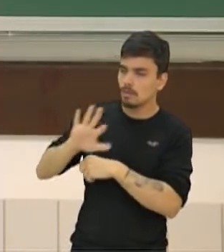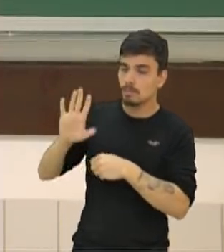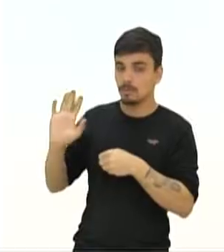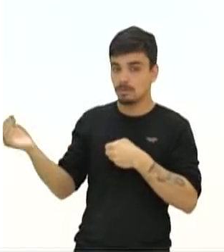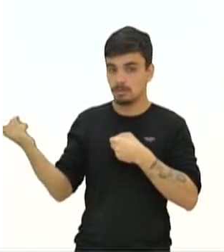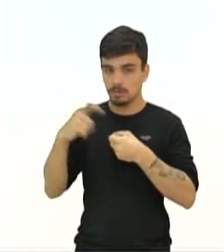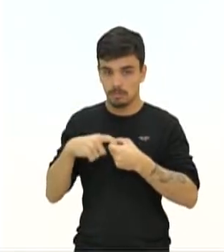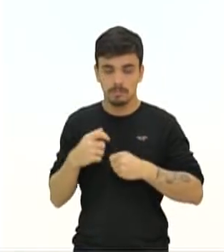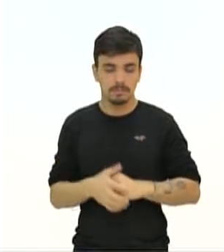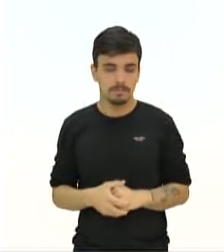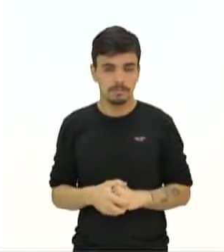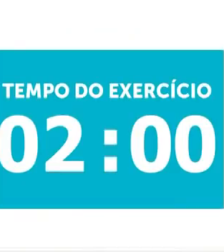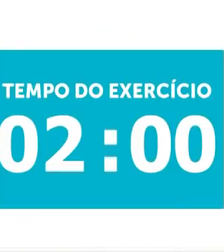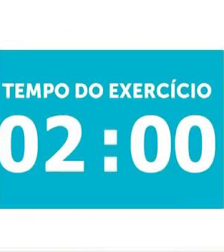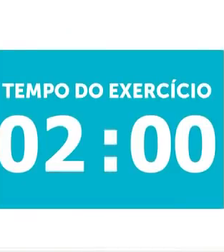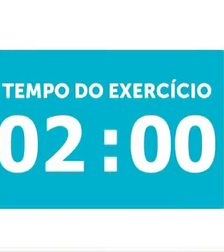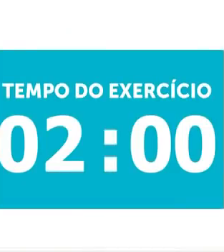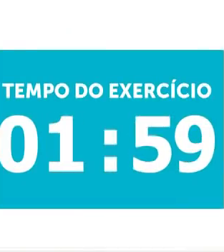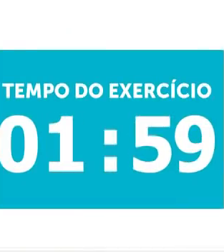volta.